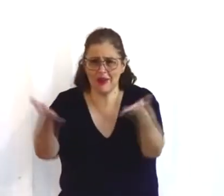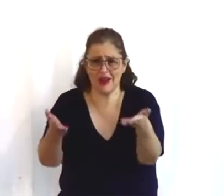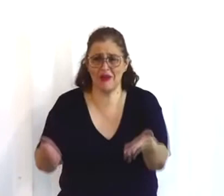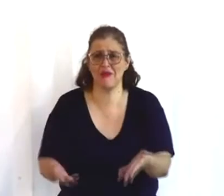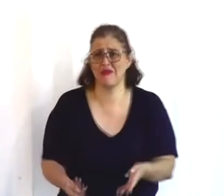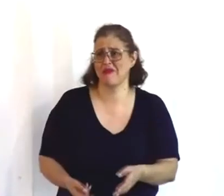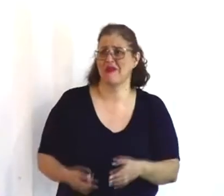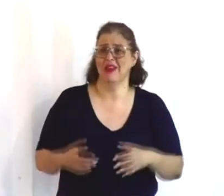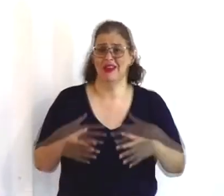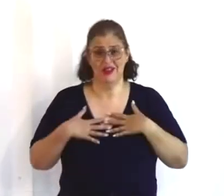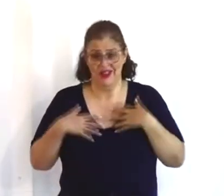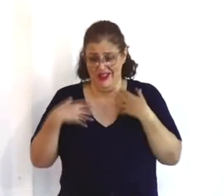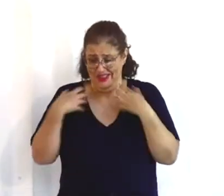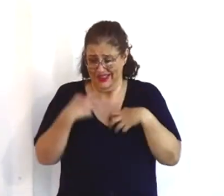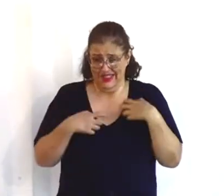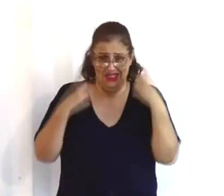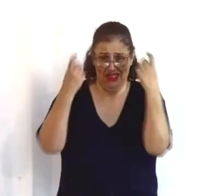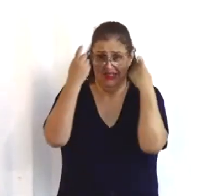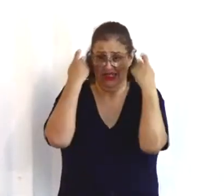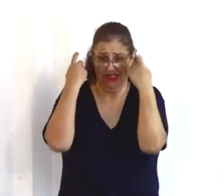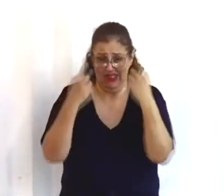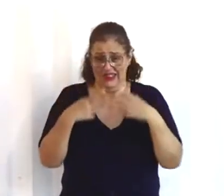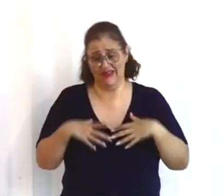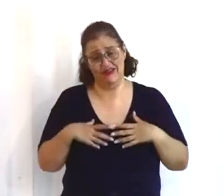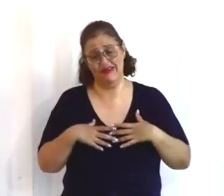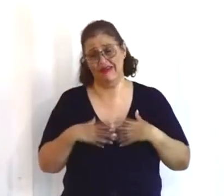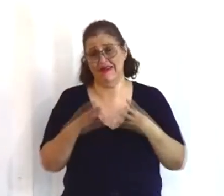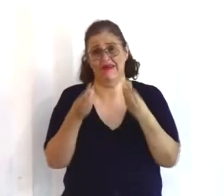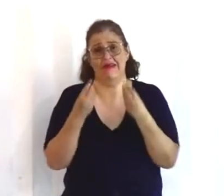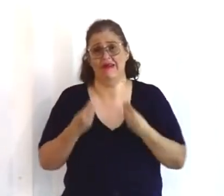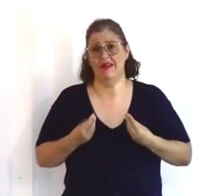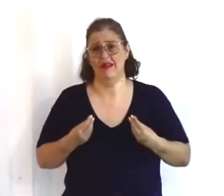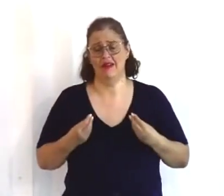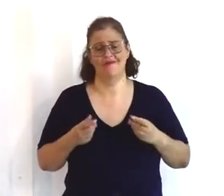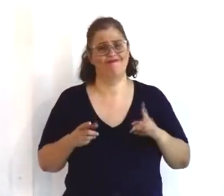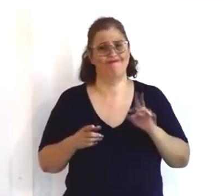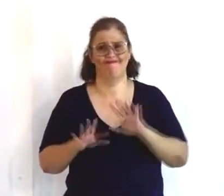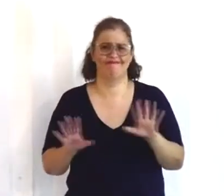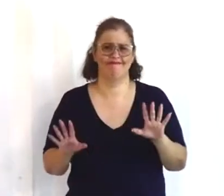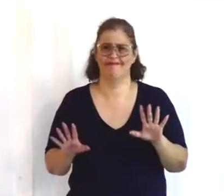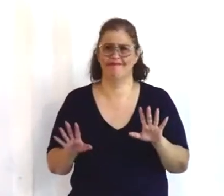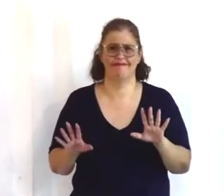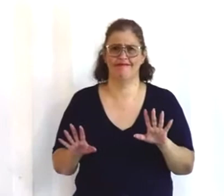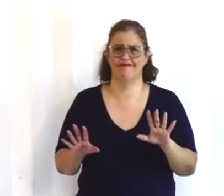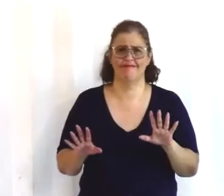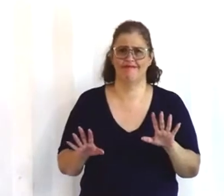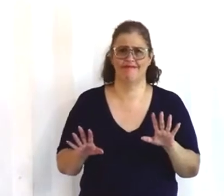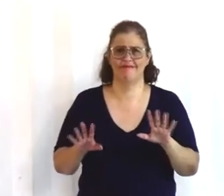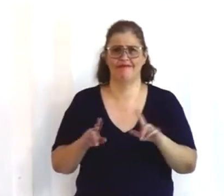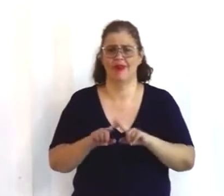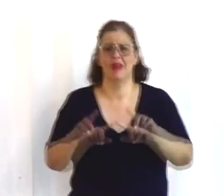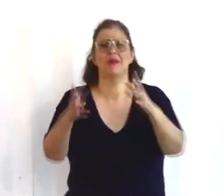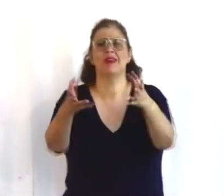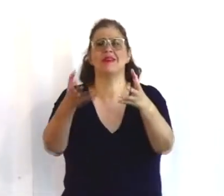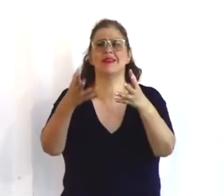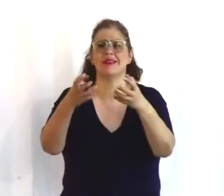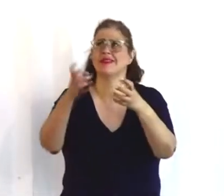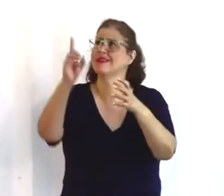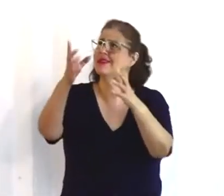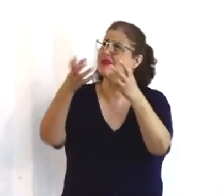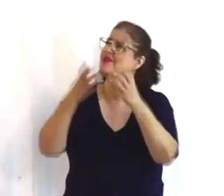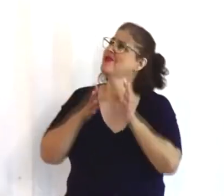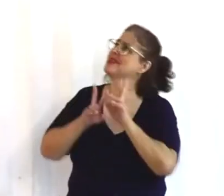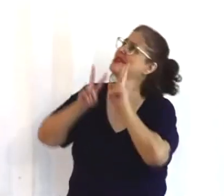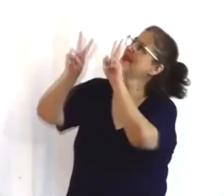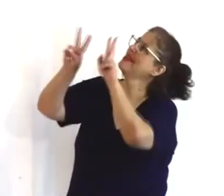uma expectativa para que tudo isso cesse. Mas agora o Senhor quer que você eleve os seus olhos para as promessas do Pai,